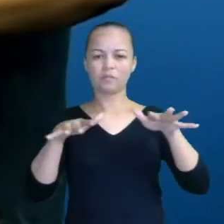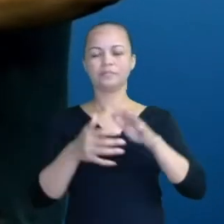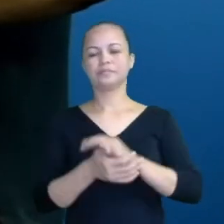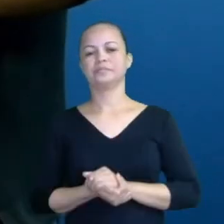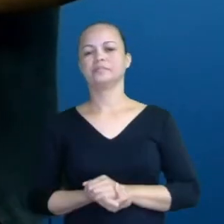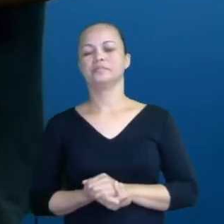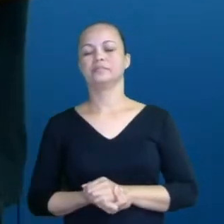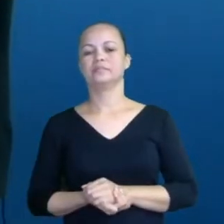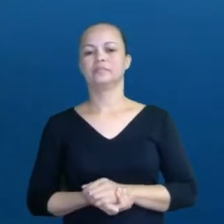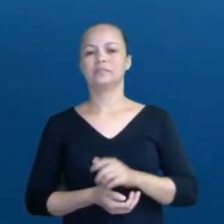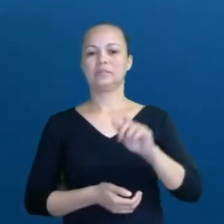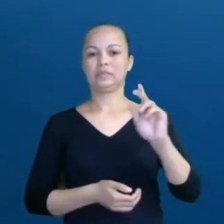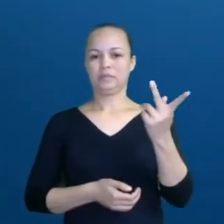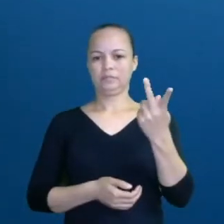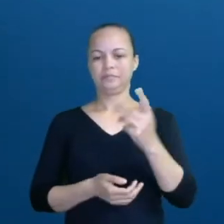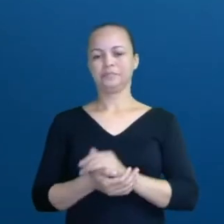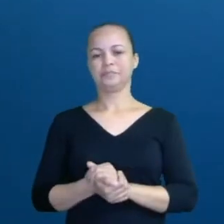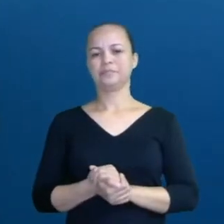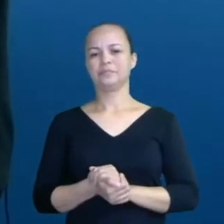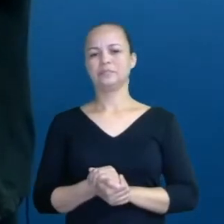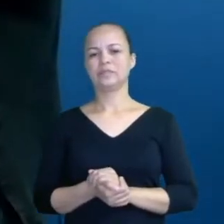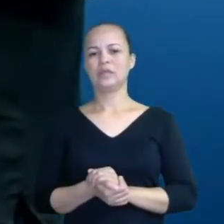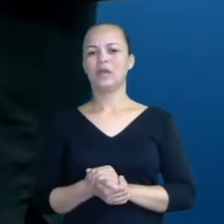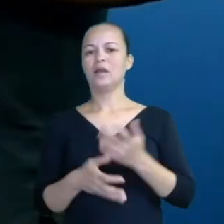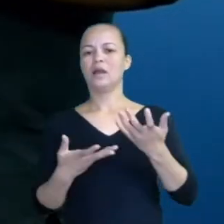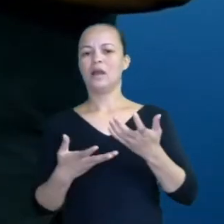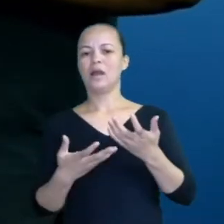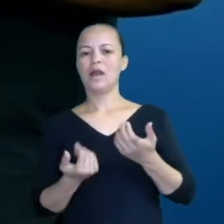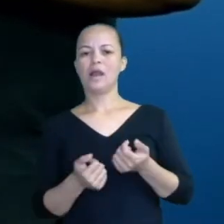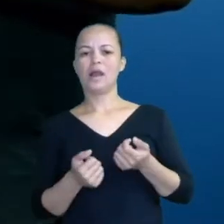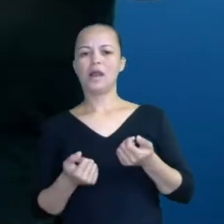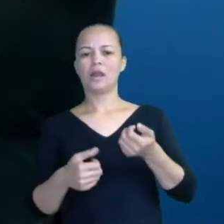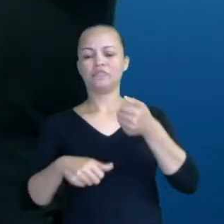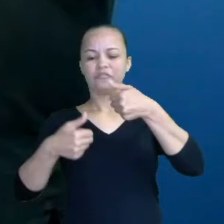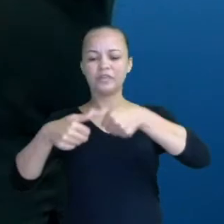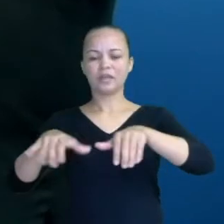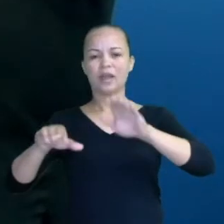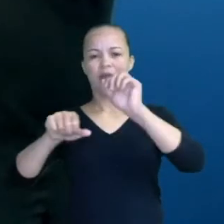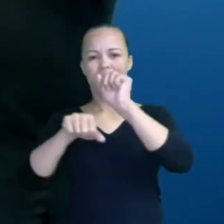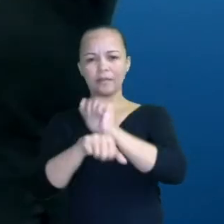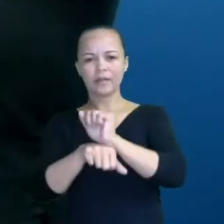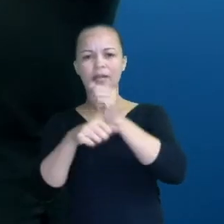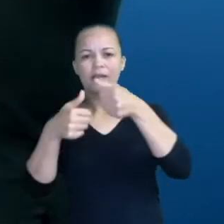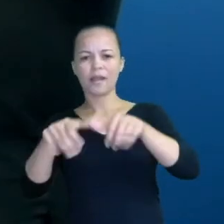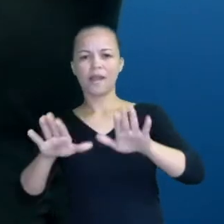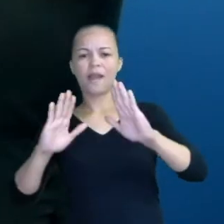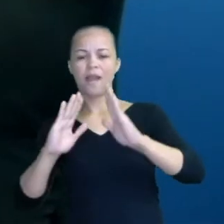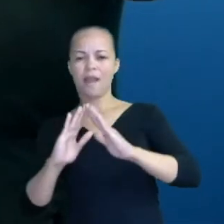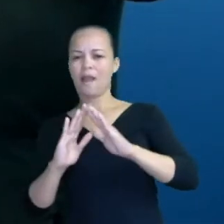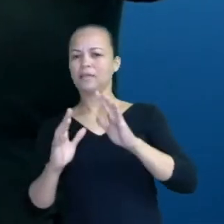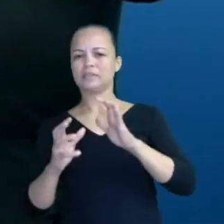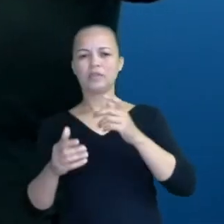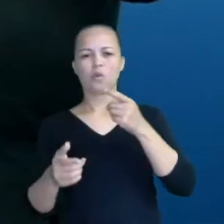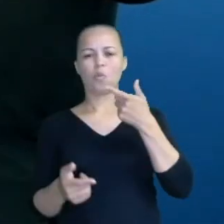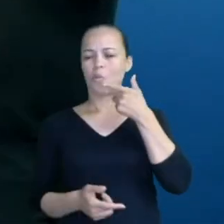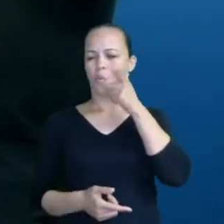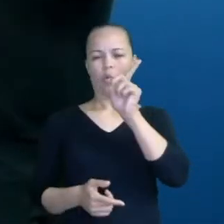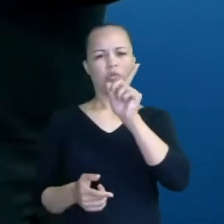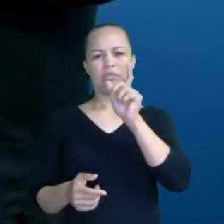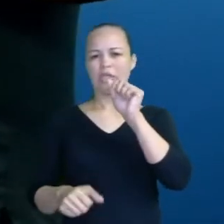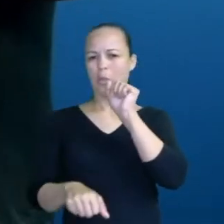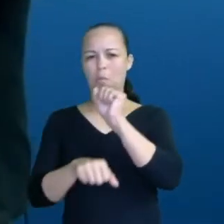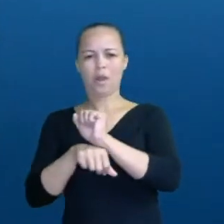Letra H. A quarentena não conseguiu acabar com a pandemia. Quem não conseguiu acabar com a